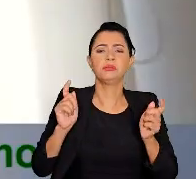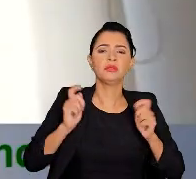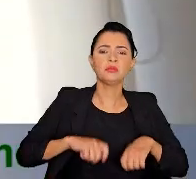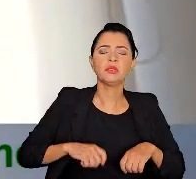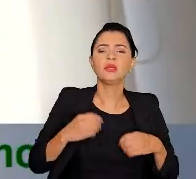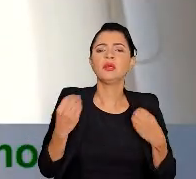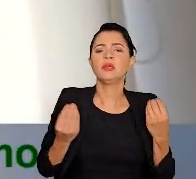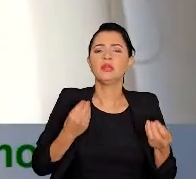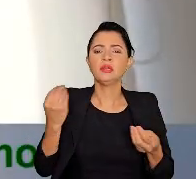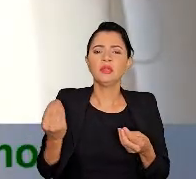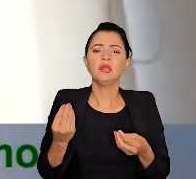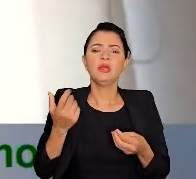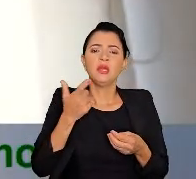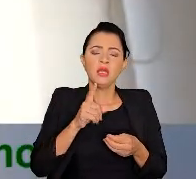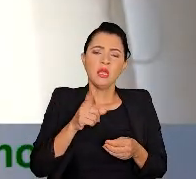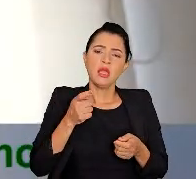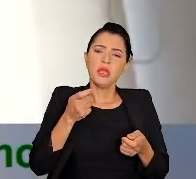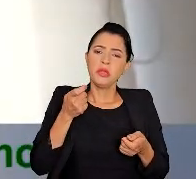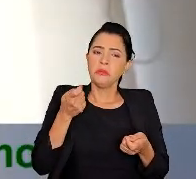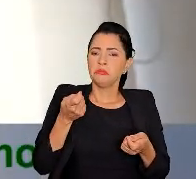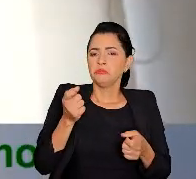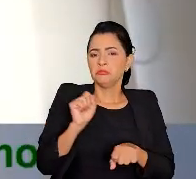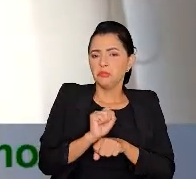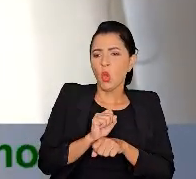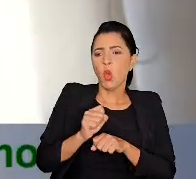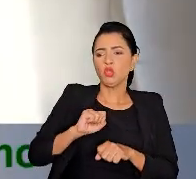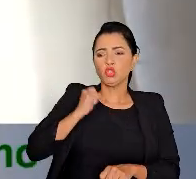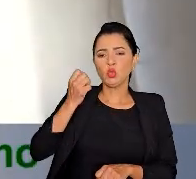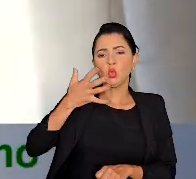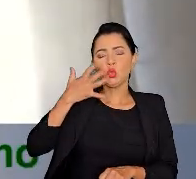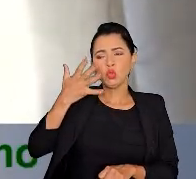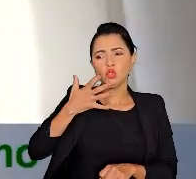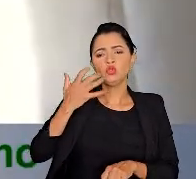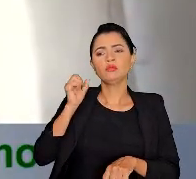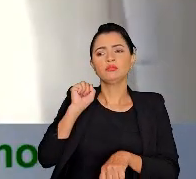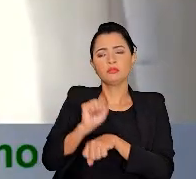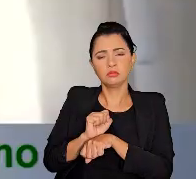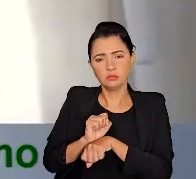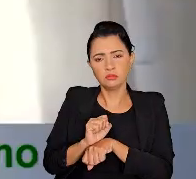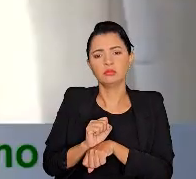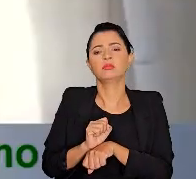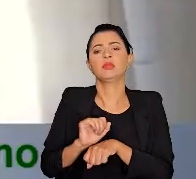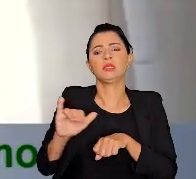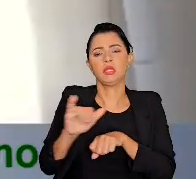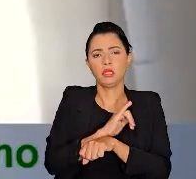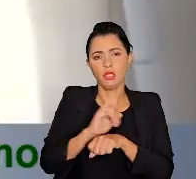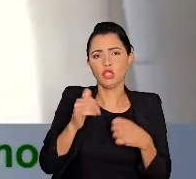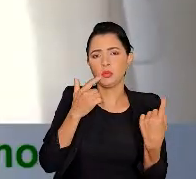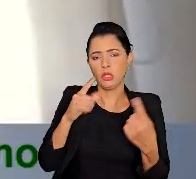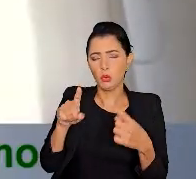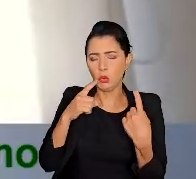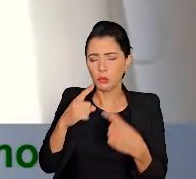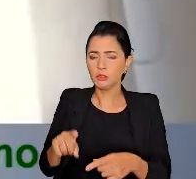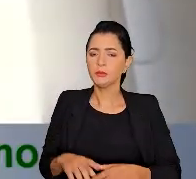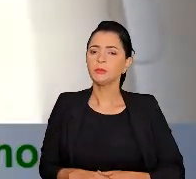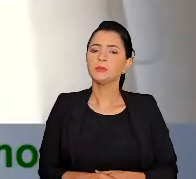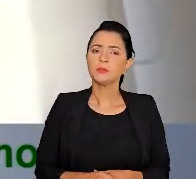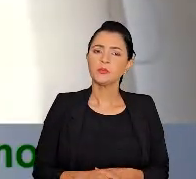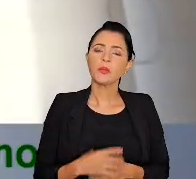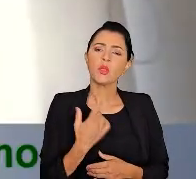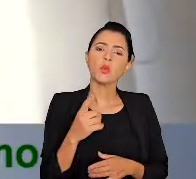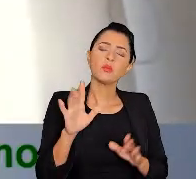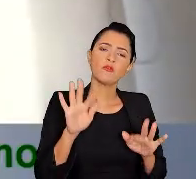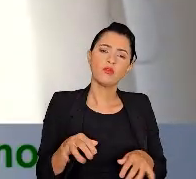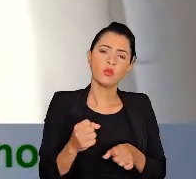possibilidade de contenção do discurso do ódio e mecanismos para combatê-lo. Por fim, no ano